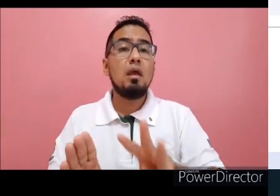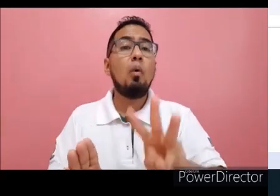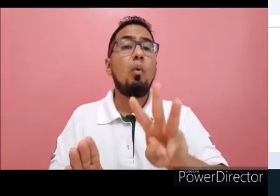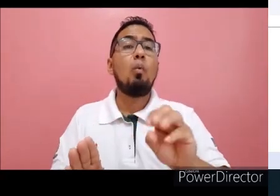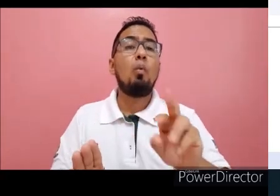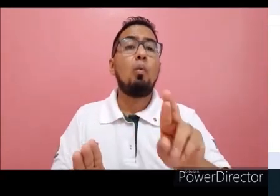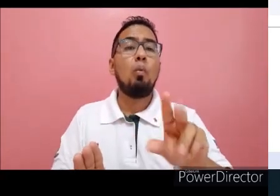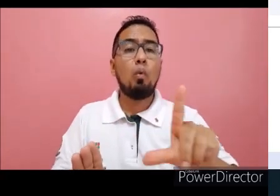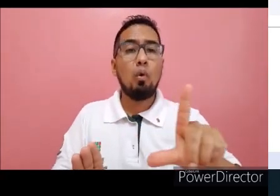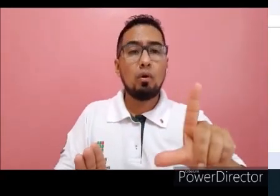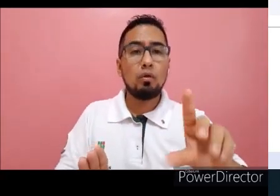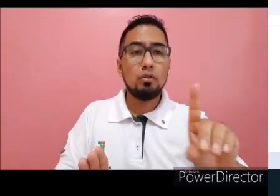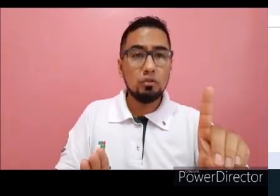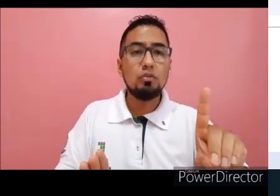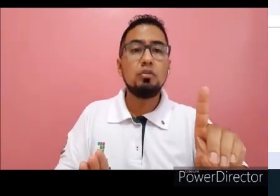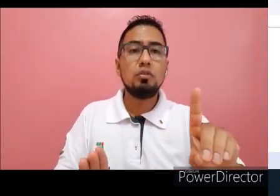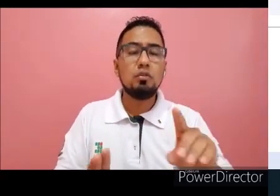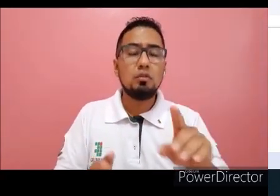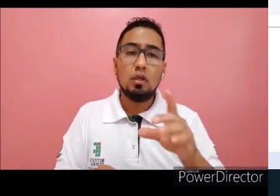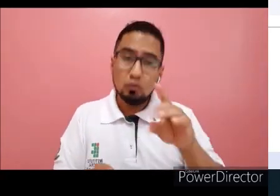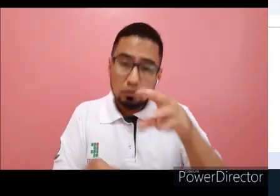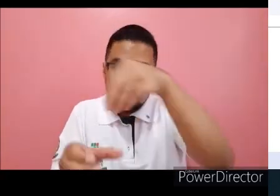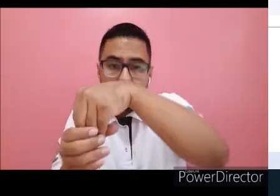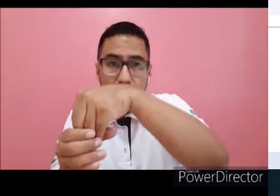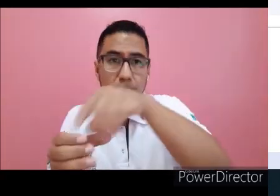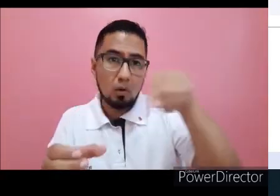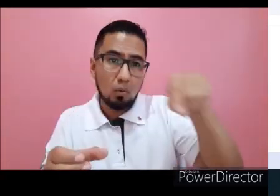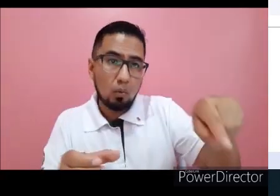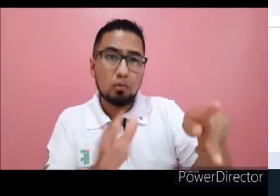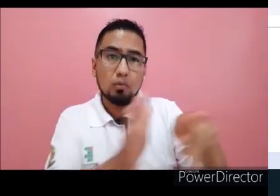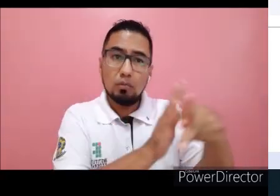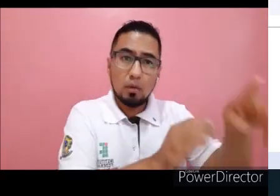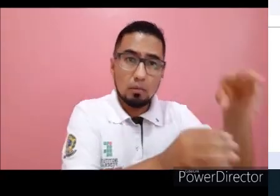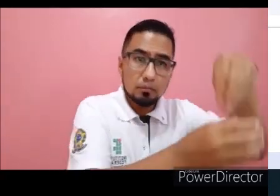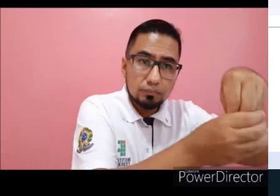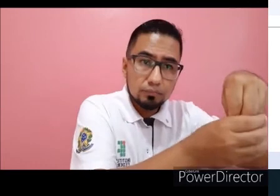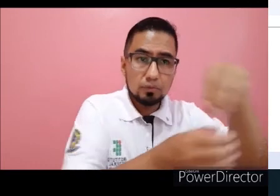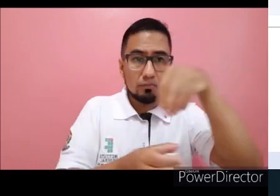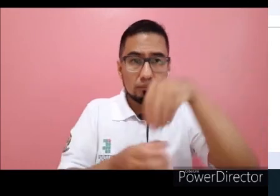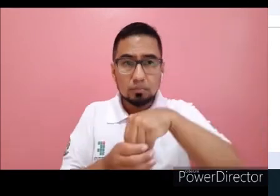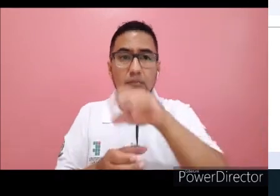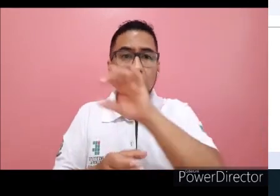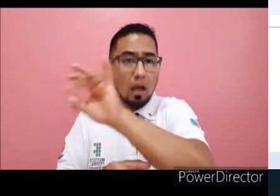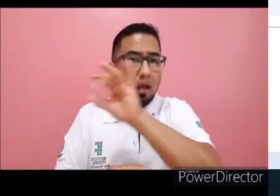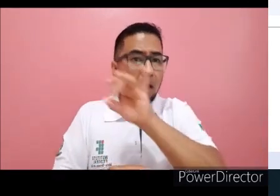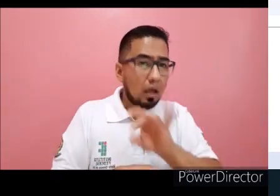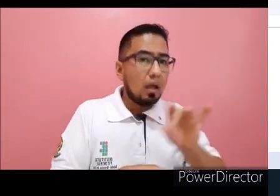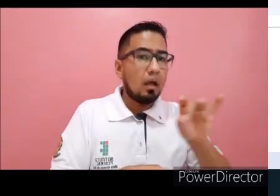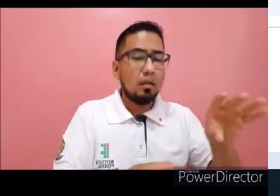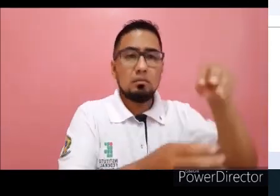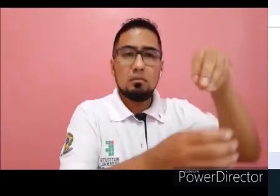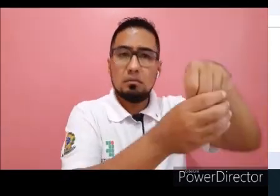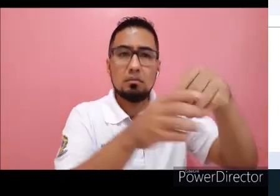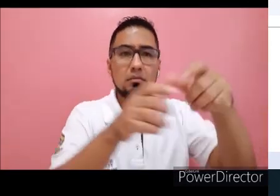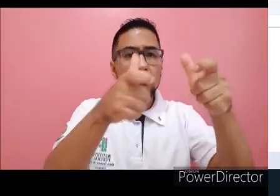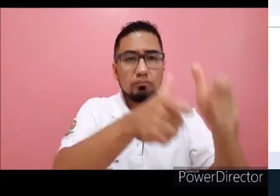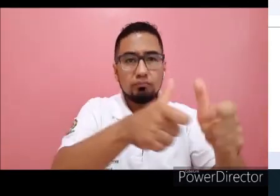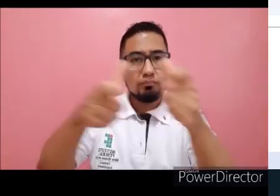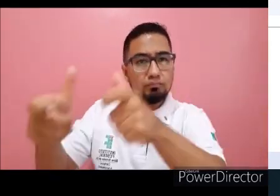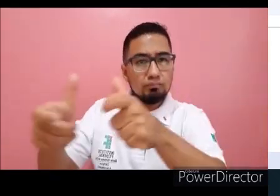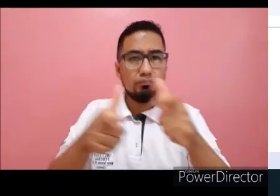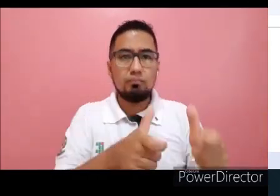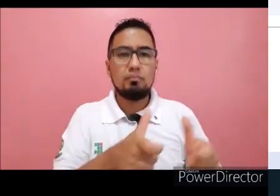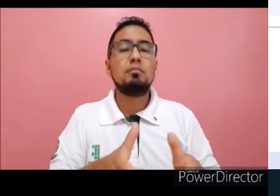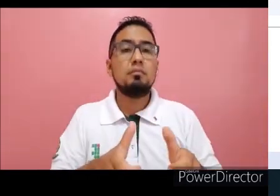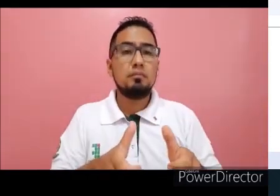pasta de Word, naquela pasta somente arquivos Word, uma pasta de Excel, somente Excel, uma pasta de PowerPoint, somente PowerPoint. Não fica mais